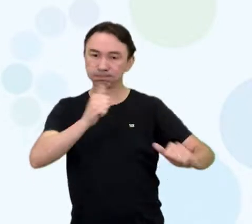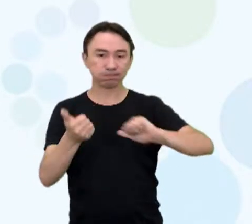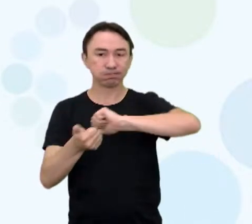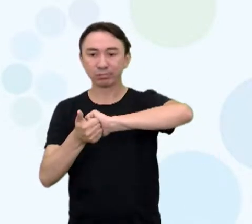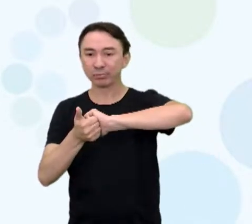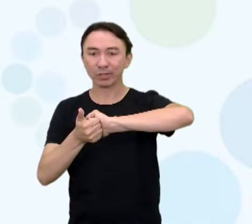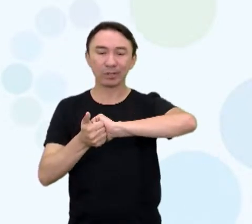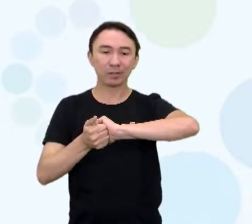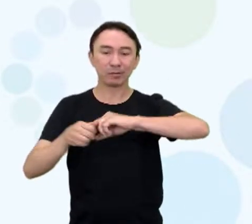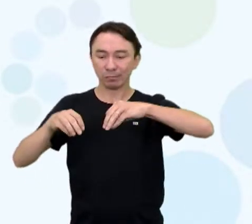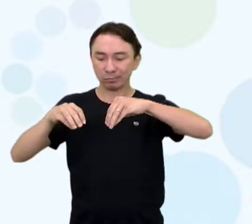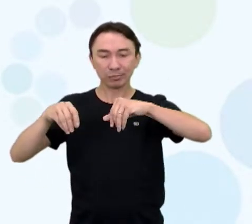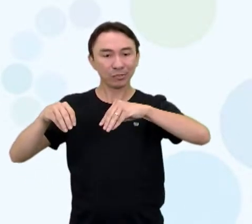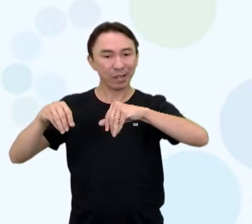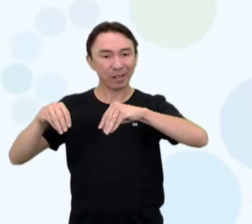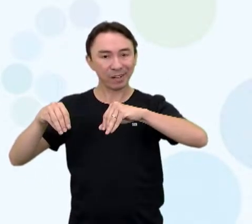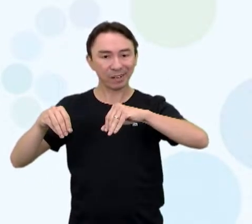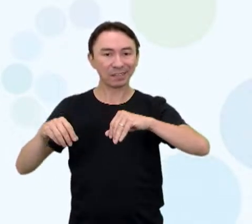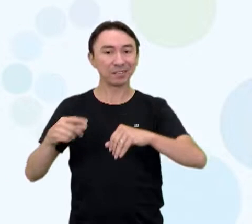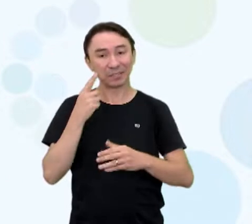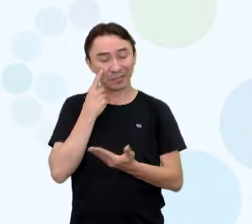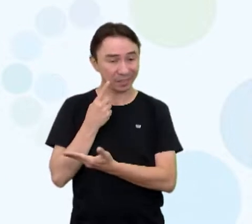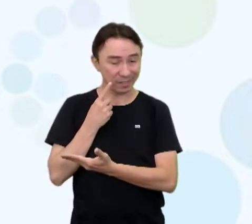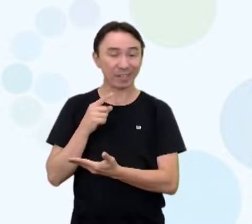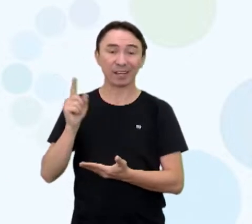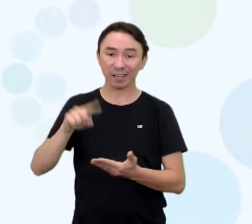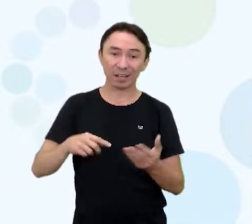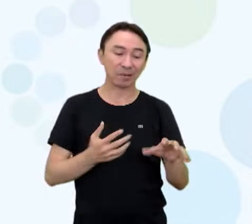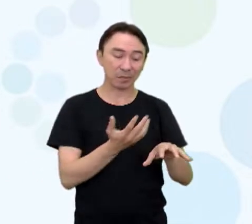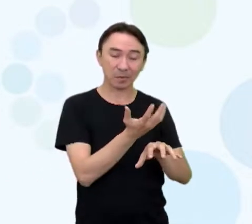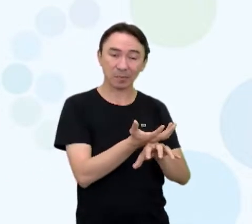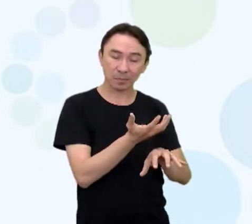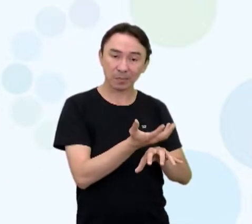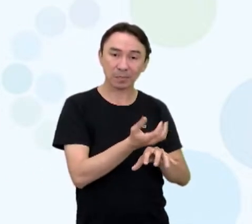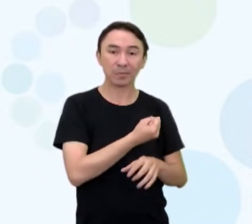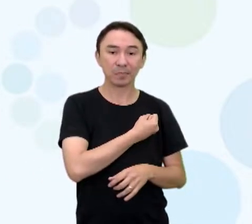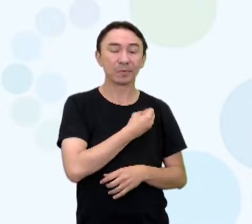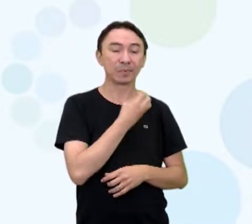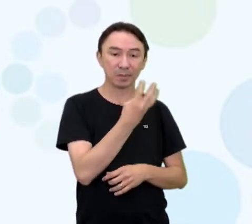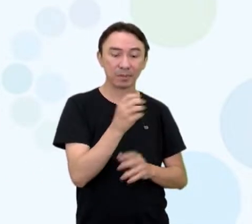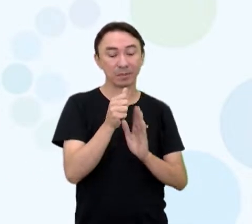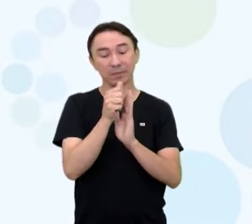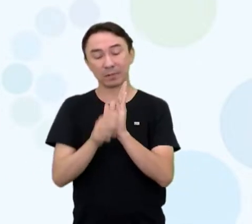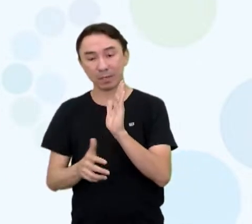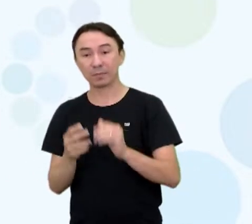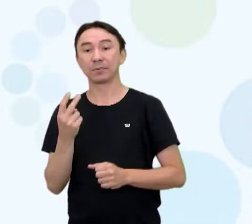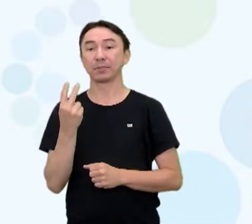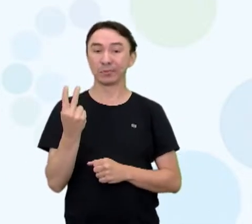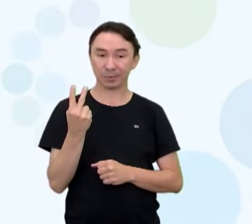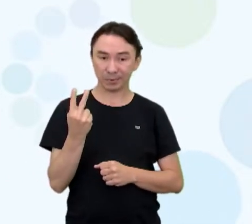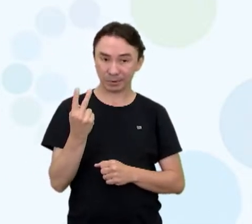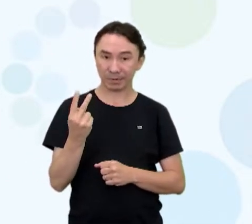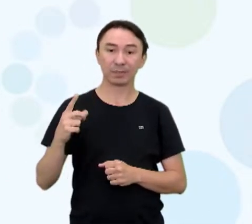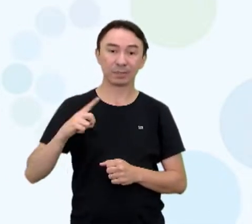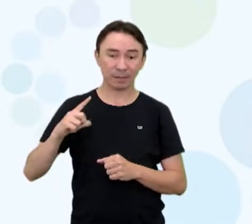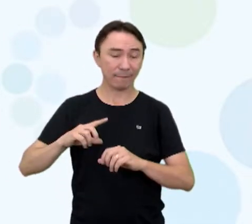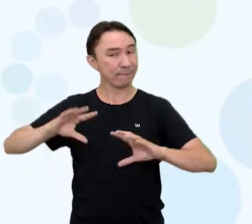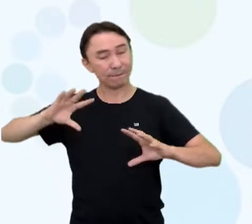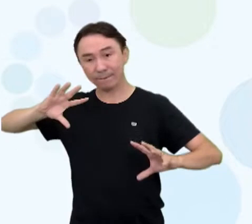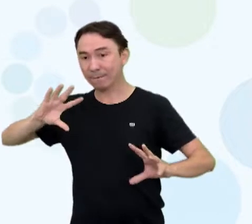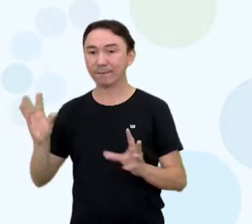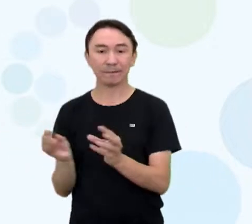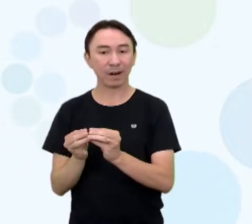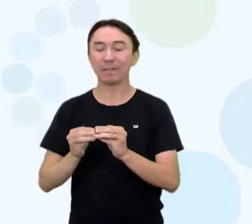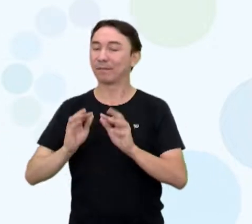aí é o componente curricular número 3, da atividade 2, sistematização 1, que o tema que nós